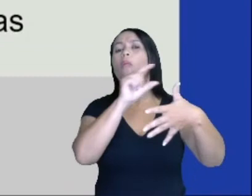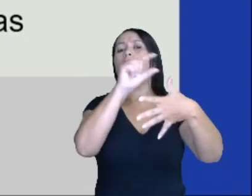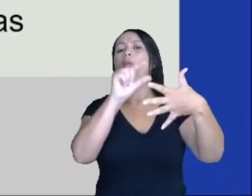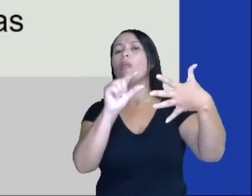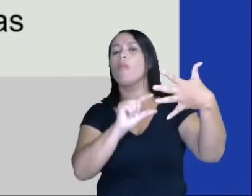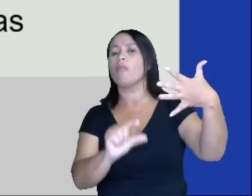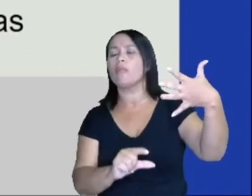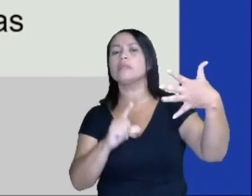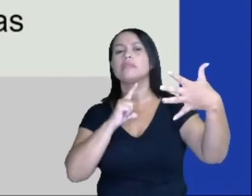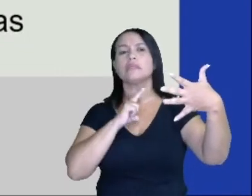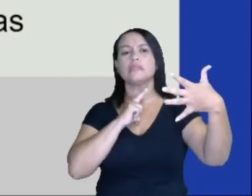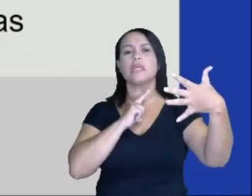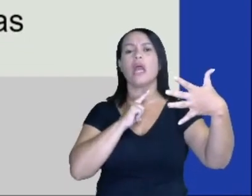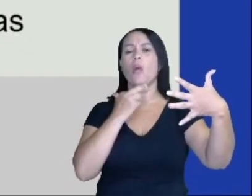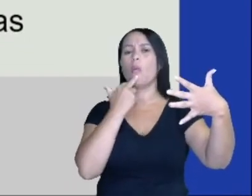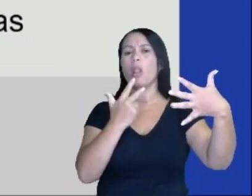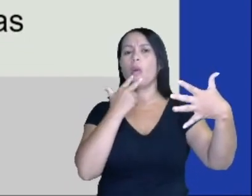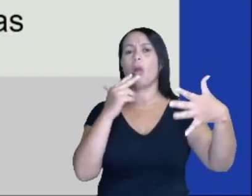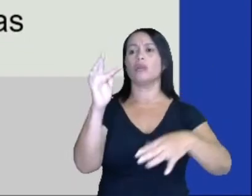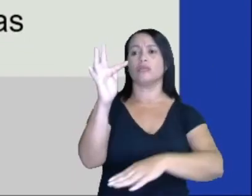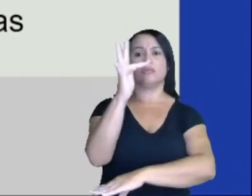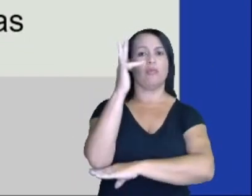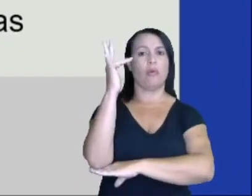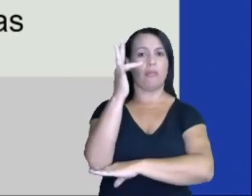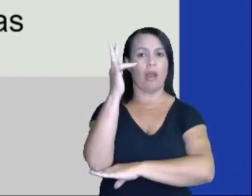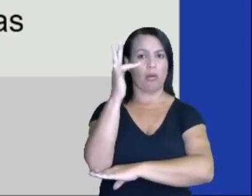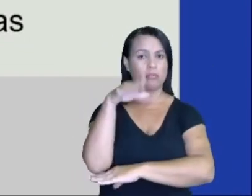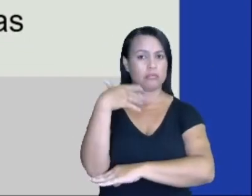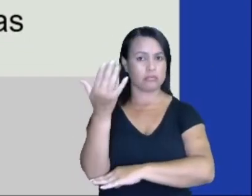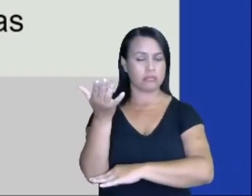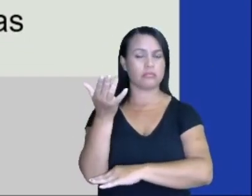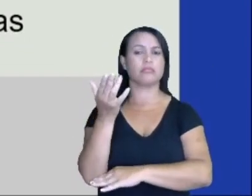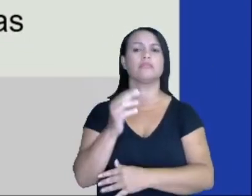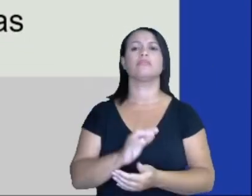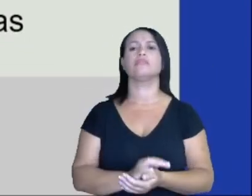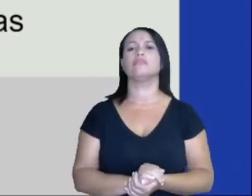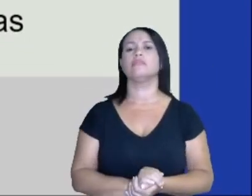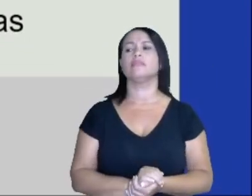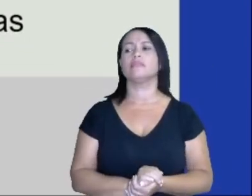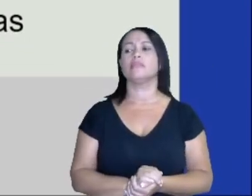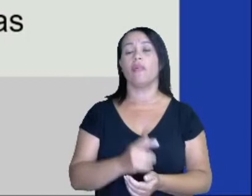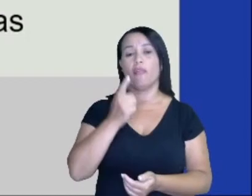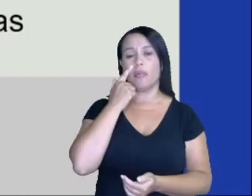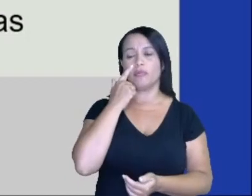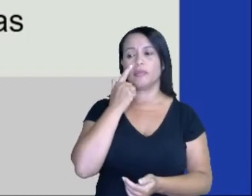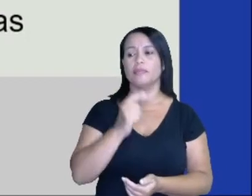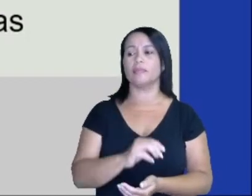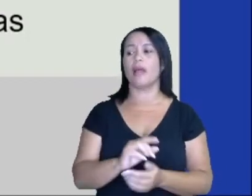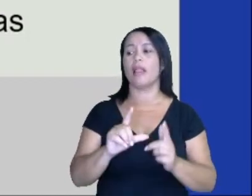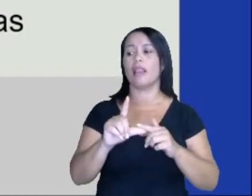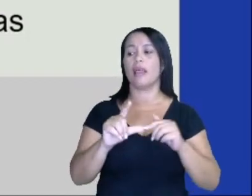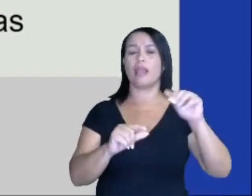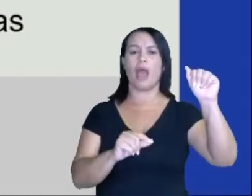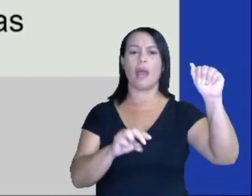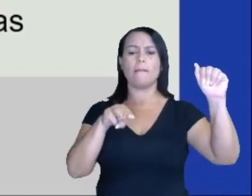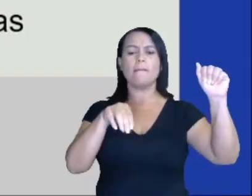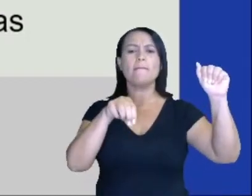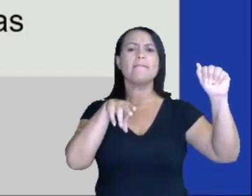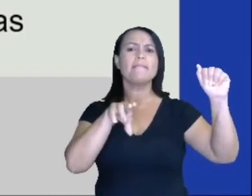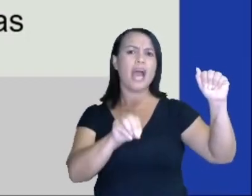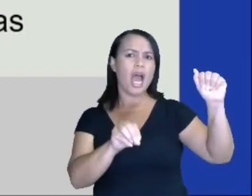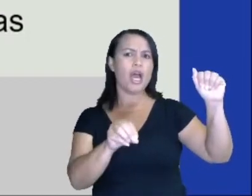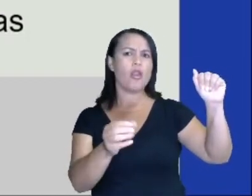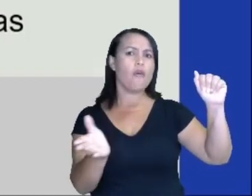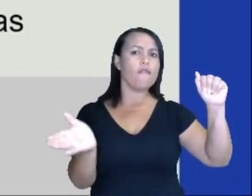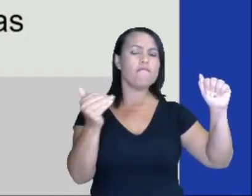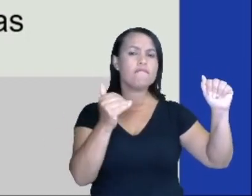está escrita com a linguagem formal, a norma culta, a linguagem padrão. Tá? Então vamos lá. Letra A. Mano,